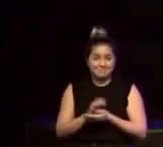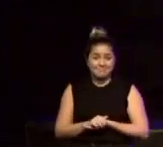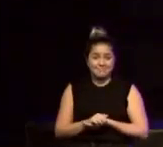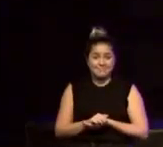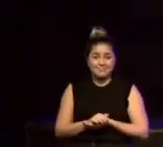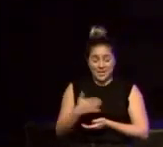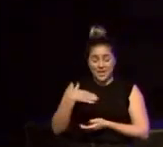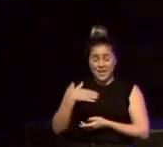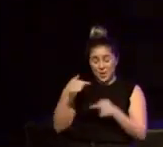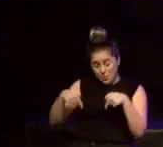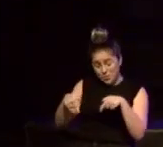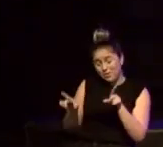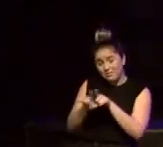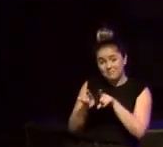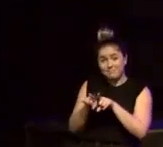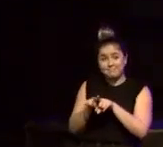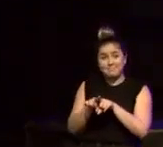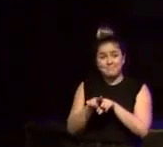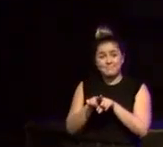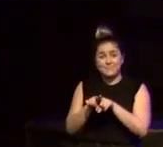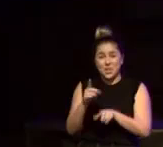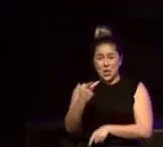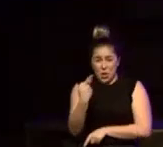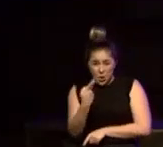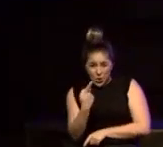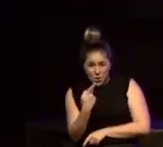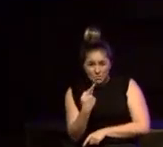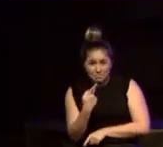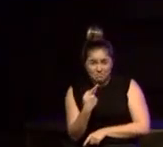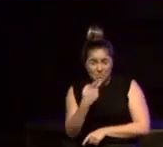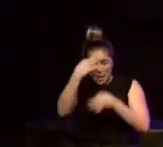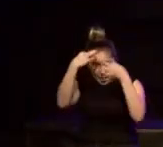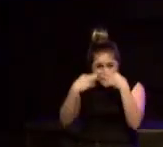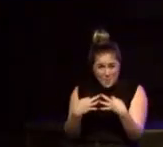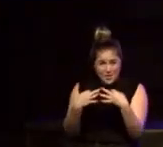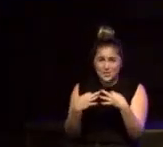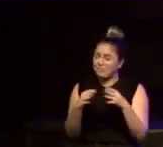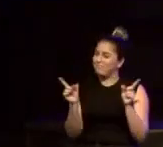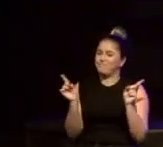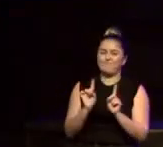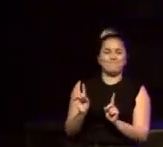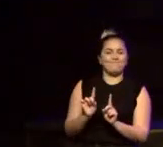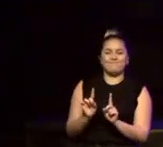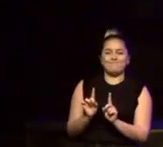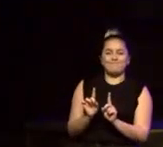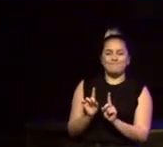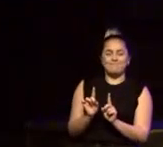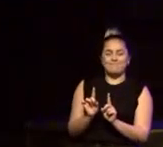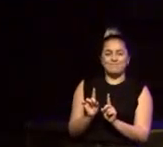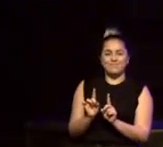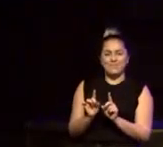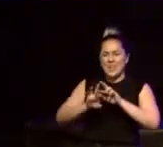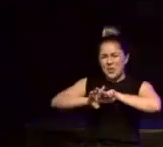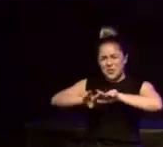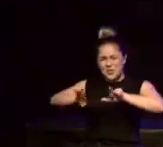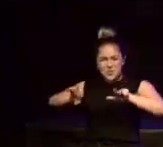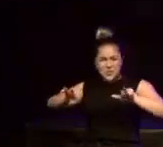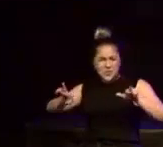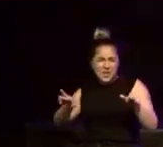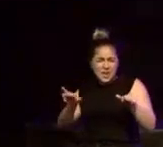E eu estou aqui. E nós não somos perfeitos. e com tanta gente tendo uma